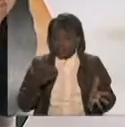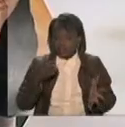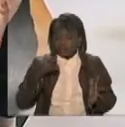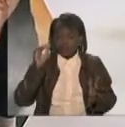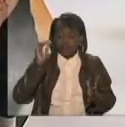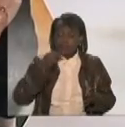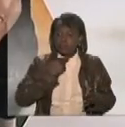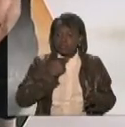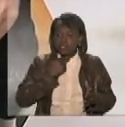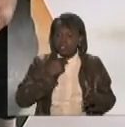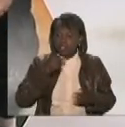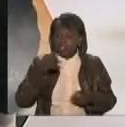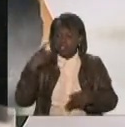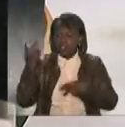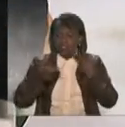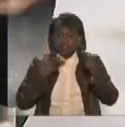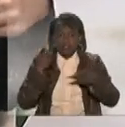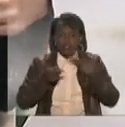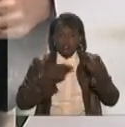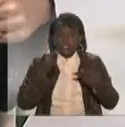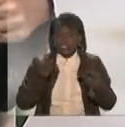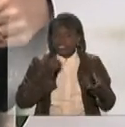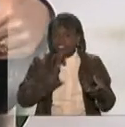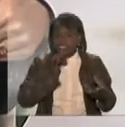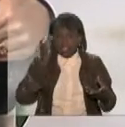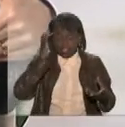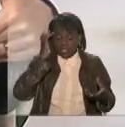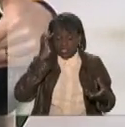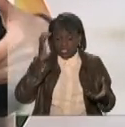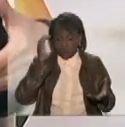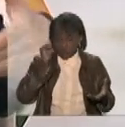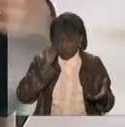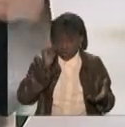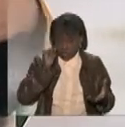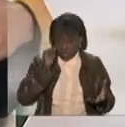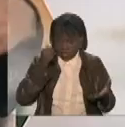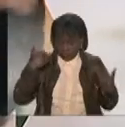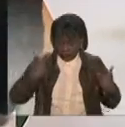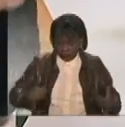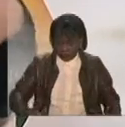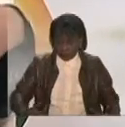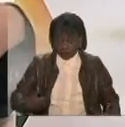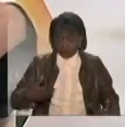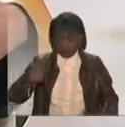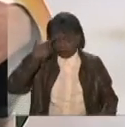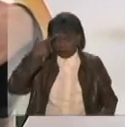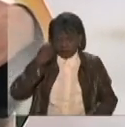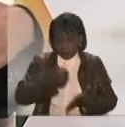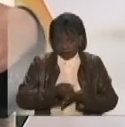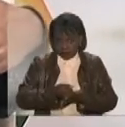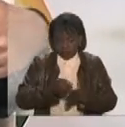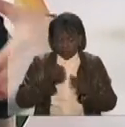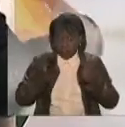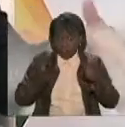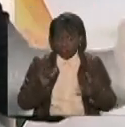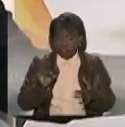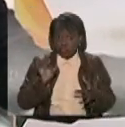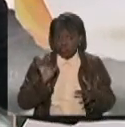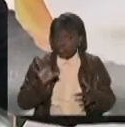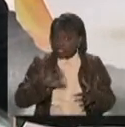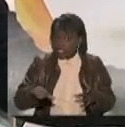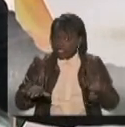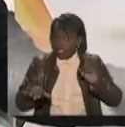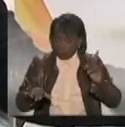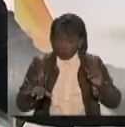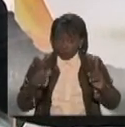a gente não pode cair na falácia de achar que quando uma mulher decide, e aí eu não estou